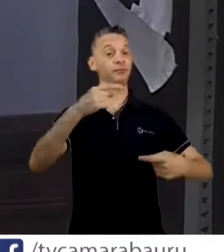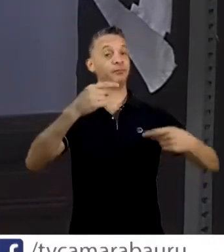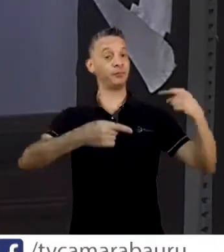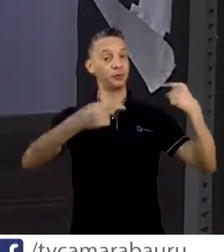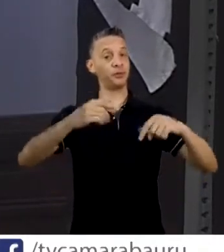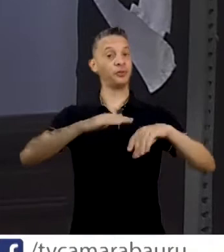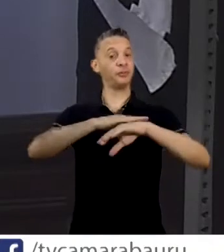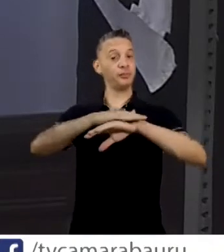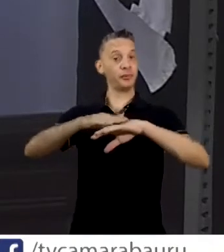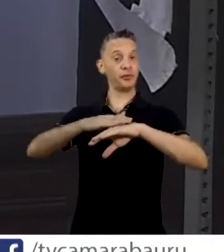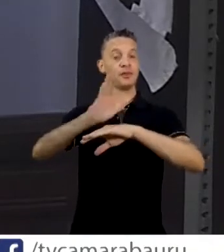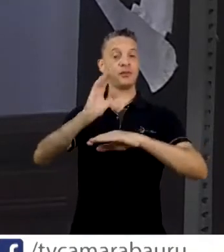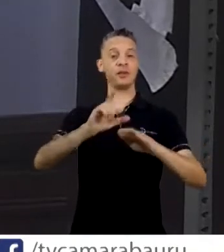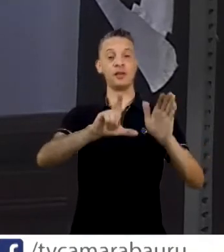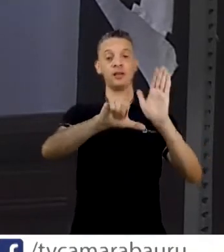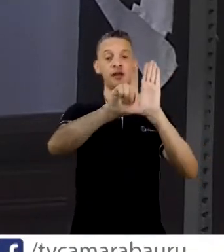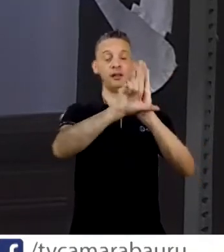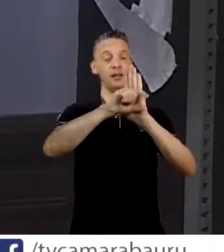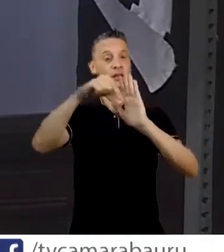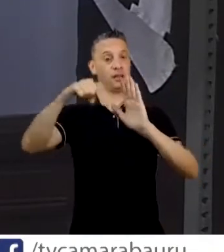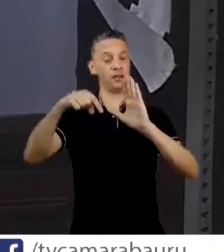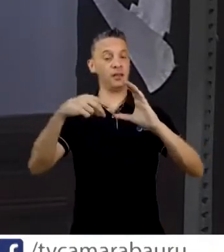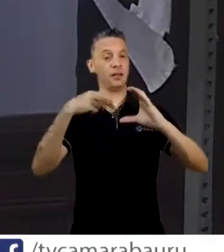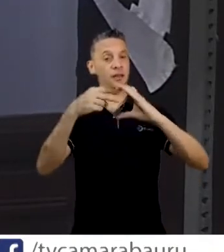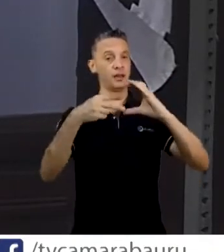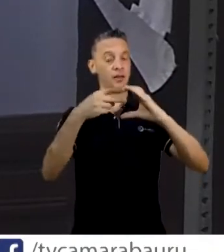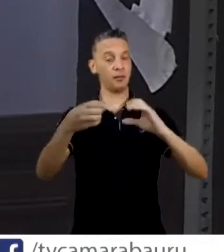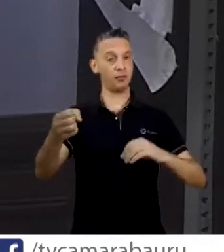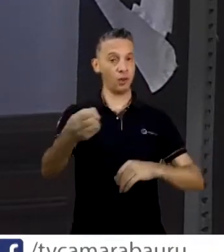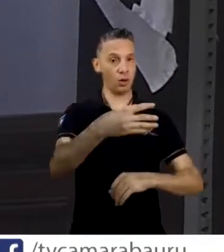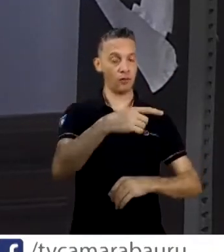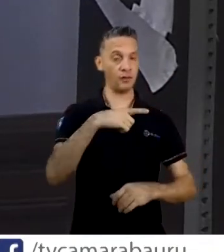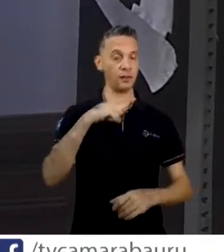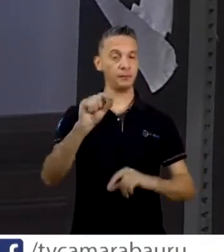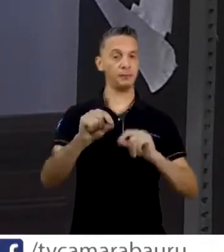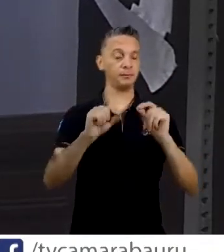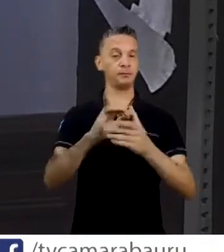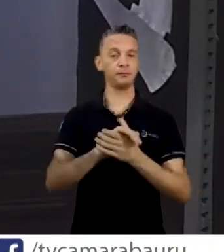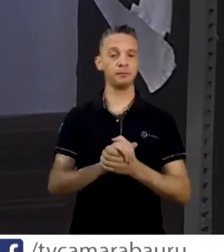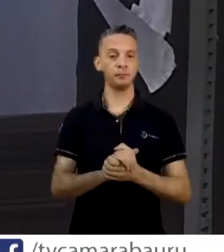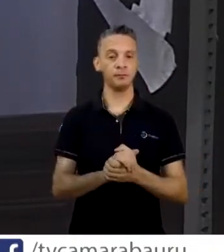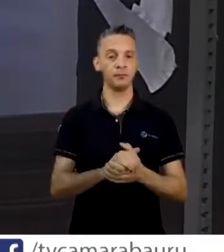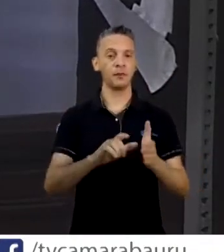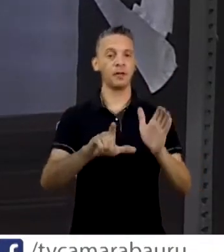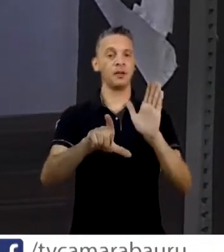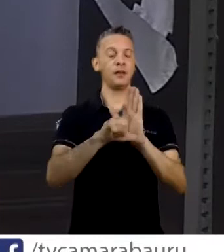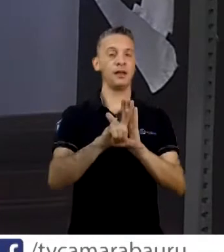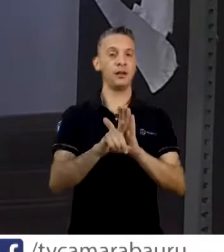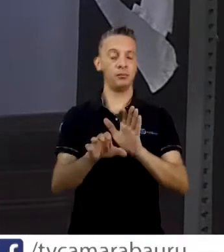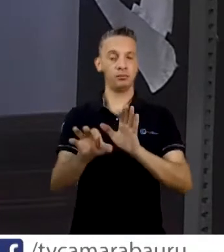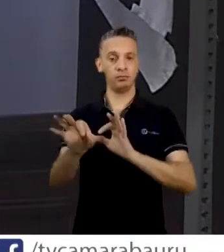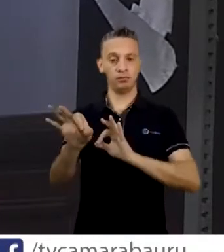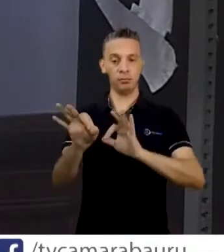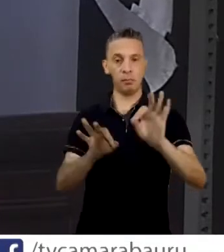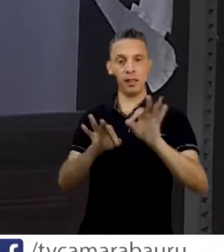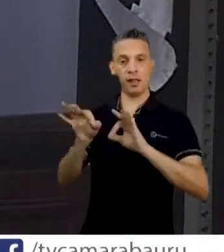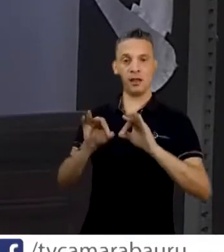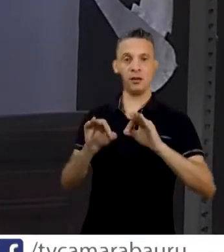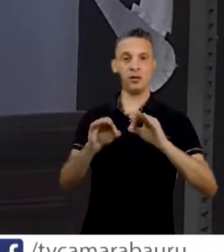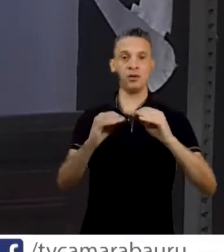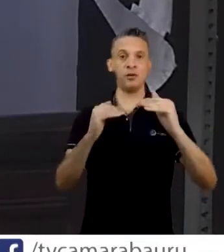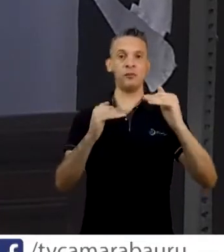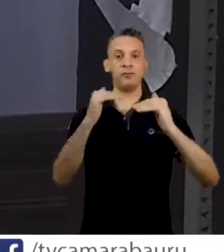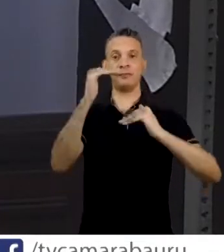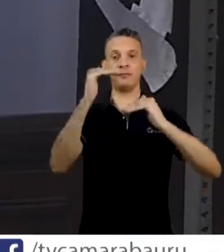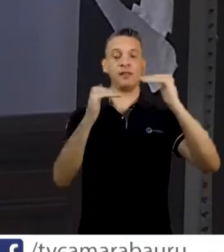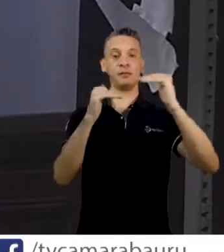que nós aprovamos aqui na casa, essa lei do Plano Estratégico de Flexibilização da Reabertura do